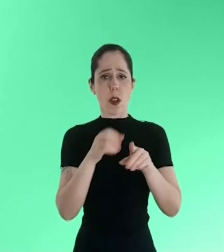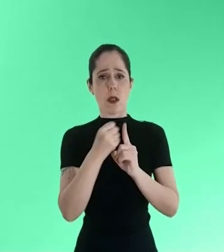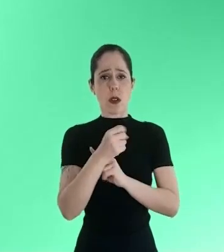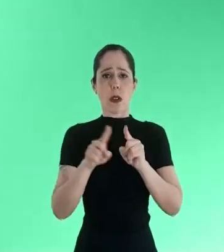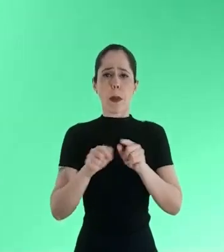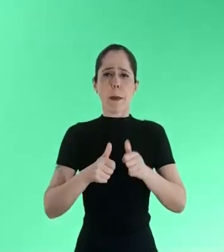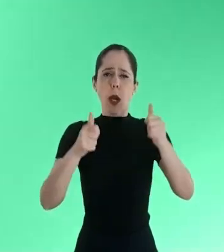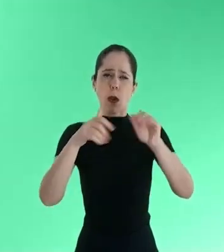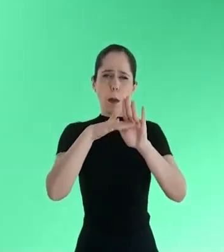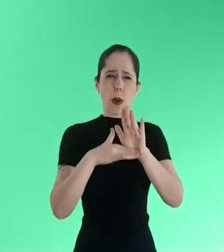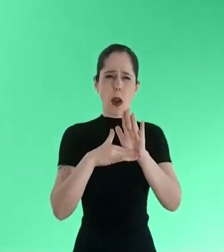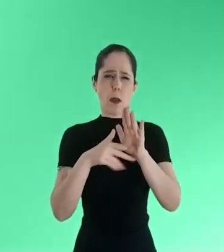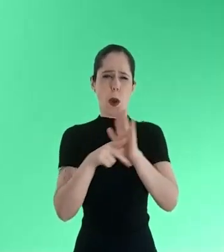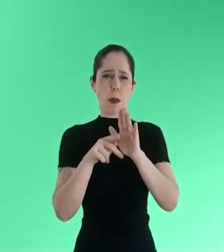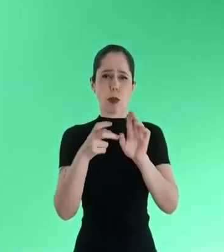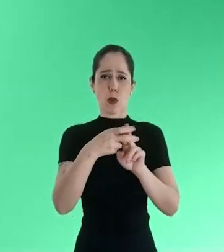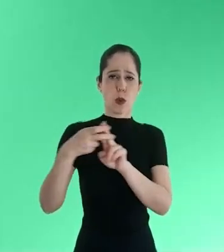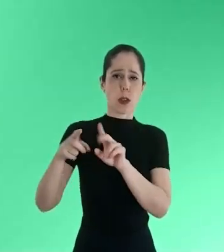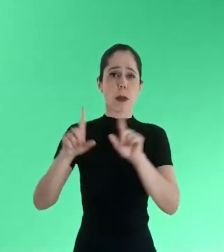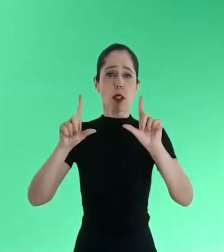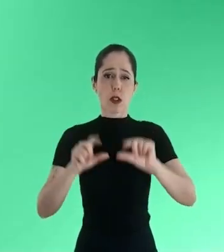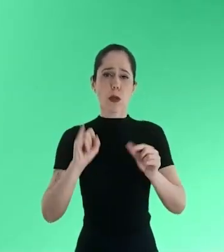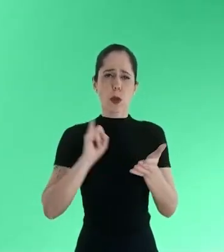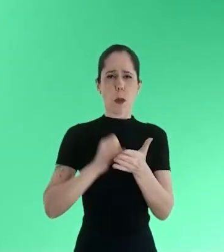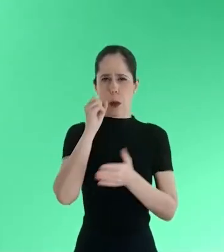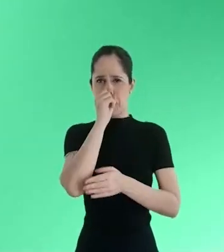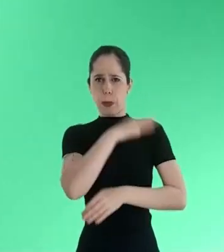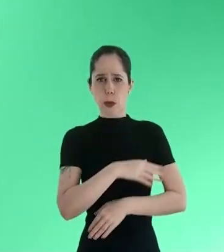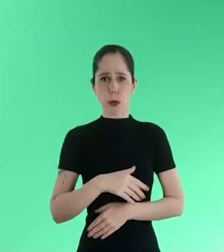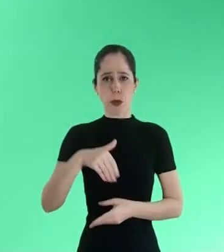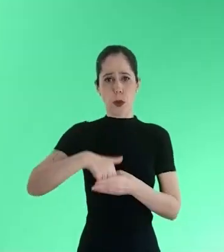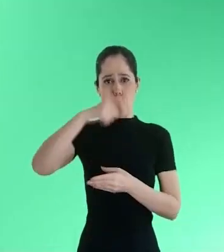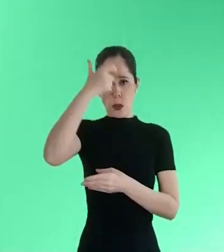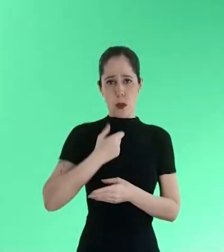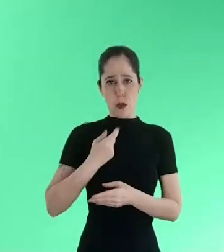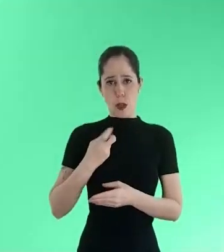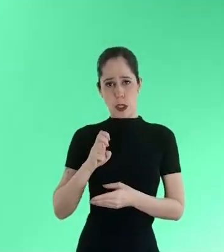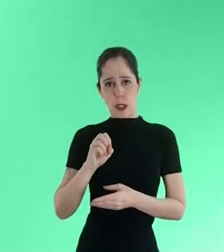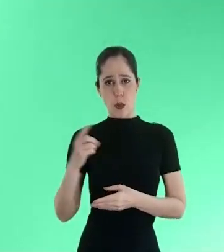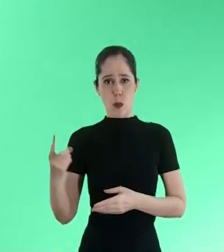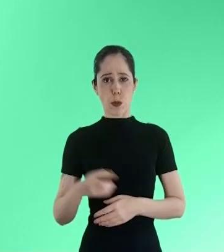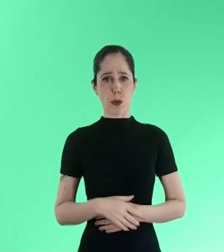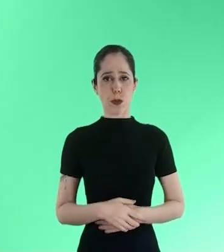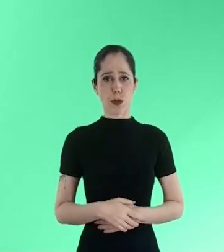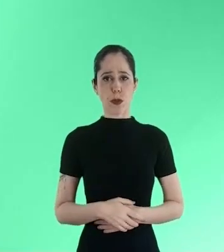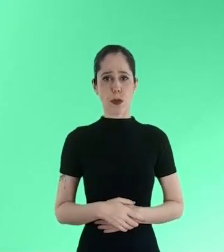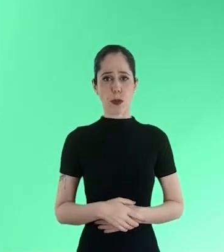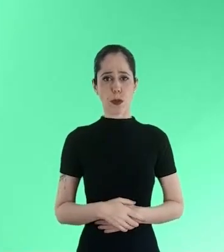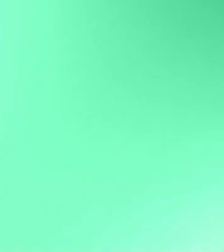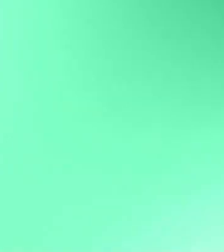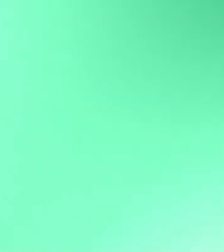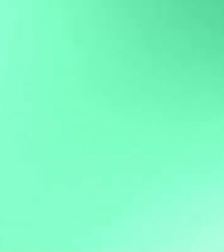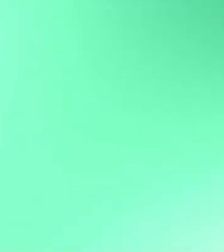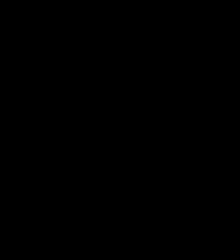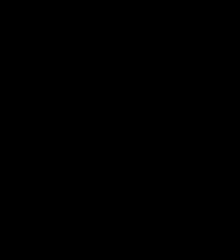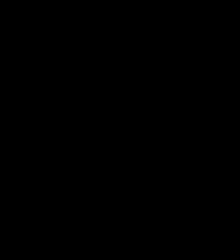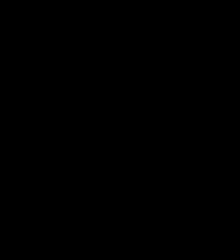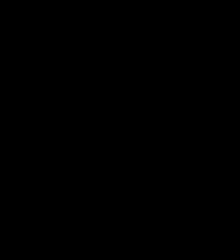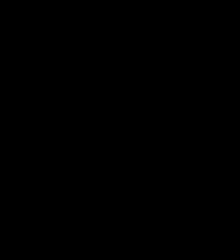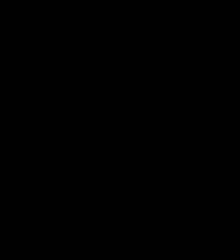igualdade social, melhorias dos programas SUS e também diminuição de impostos absurdos. Vote IE 1501.